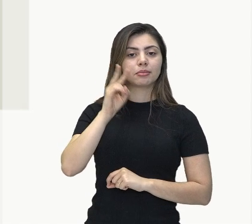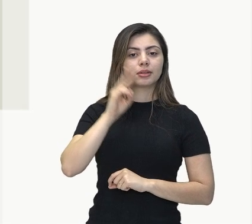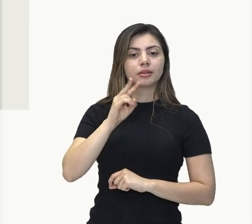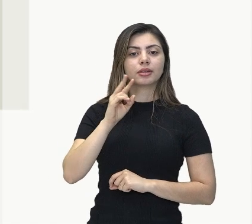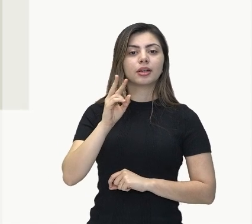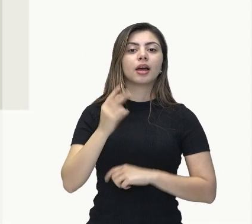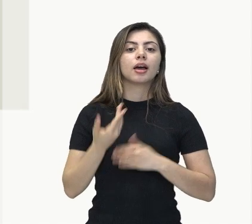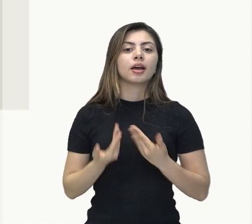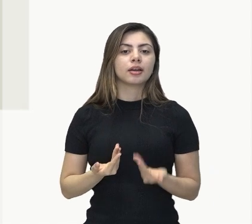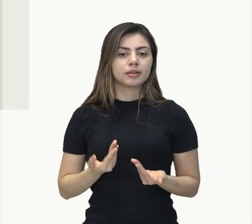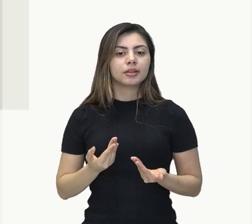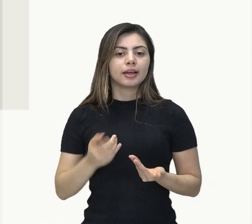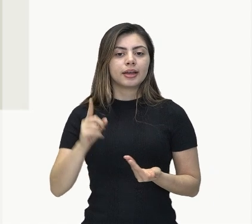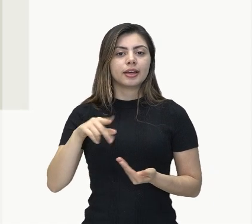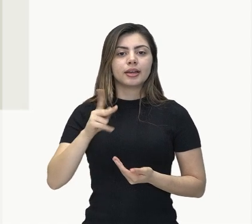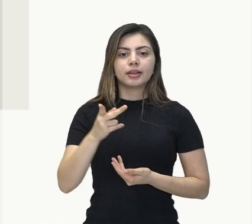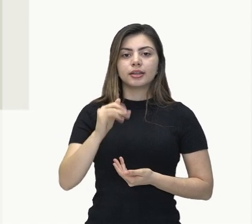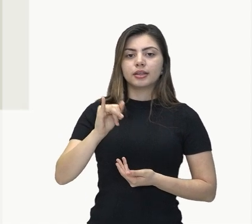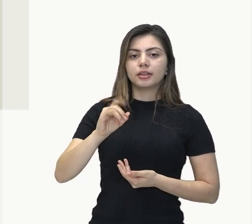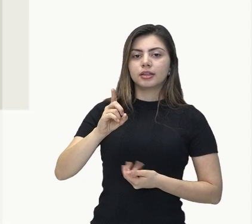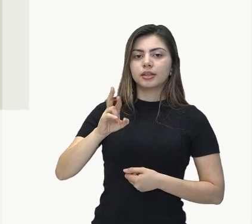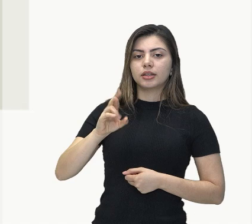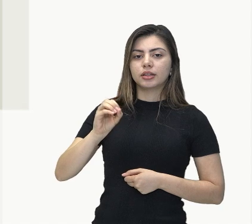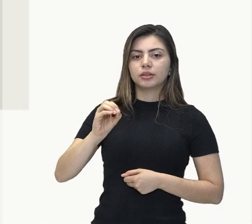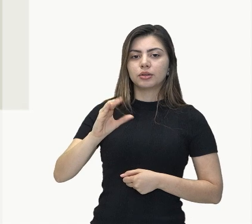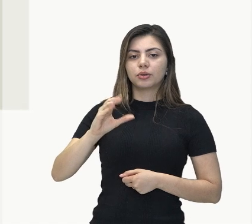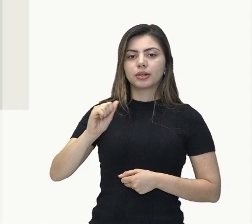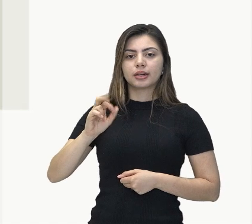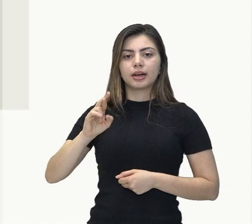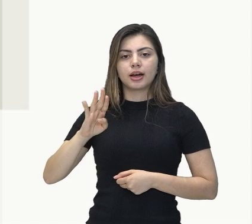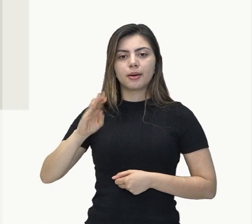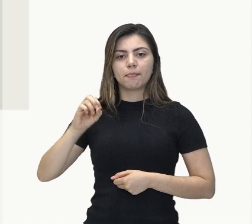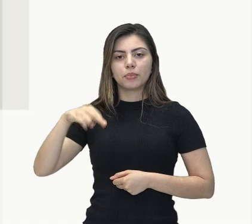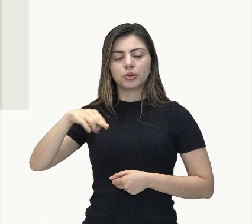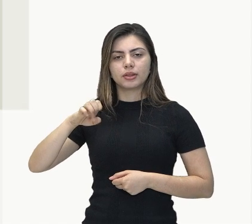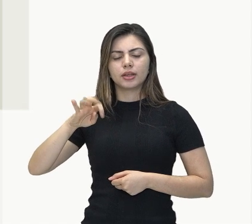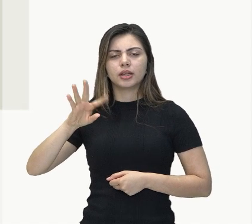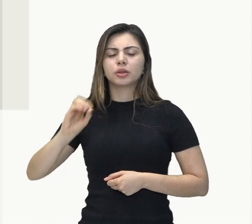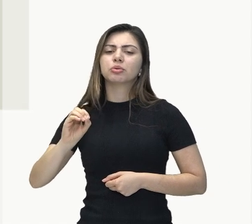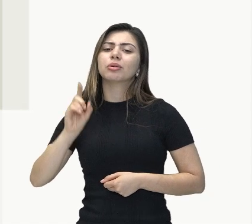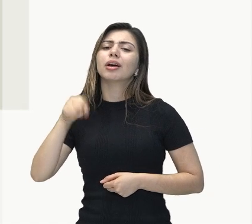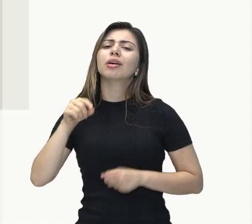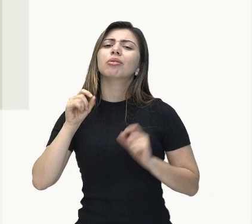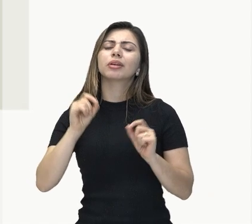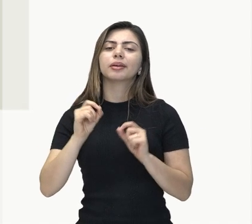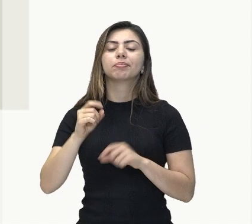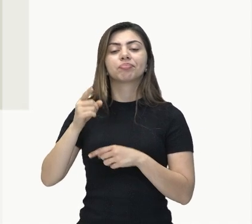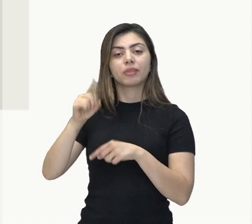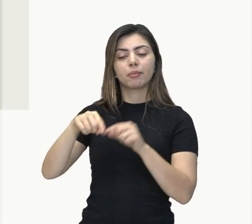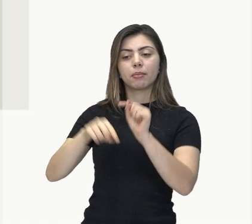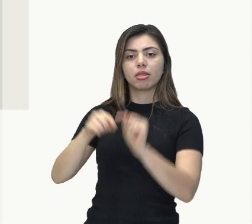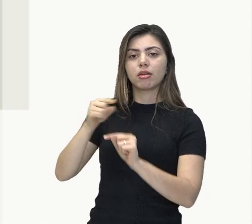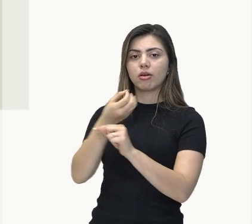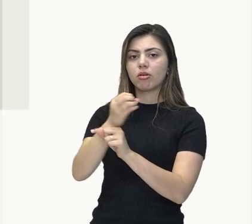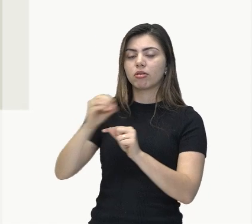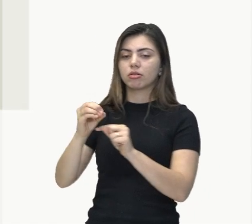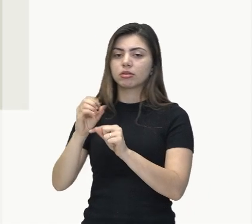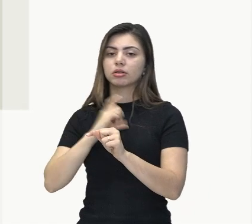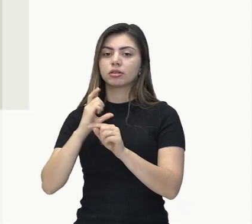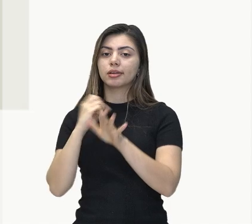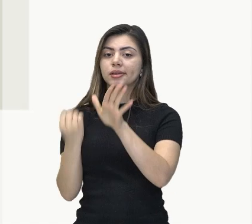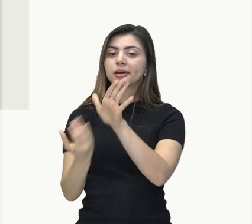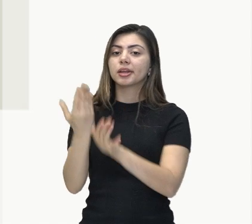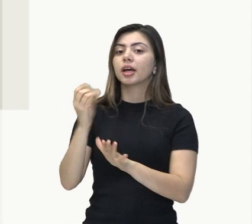hidrocarboneto. O que é o hidrocarboneto? Ele é um composto orgânico formado